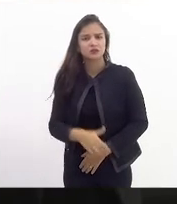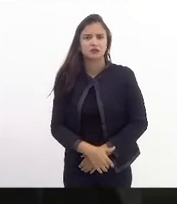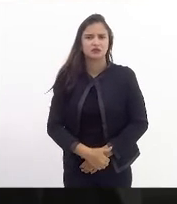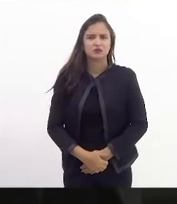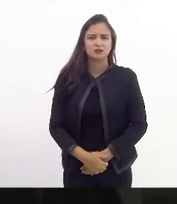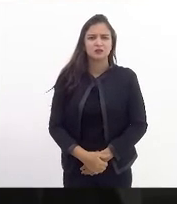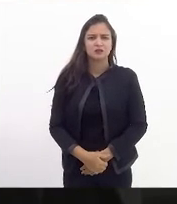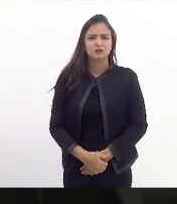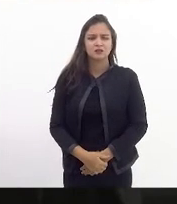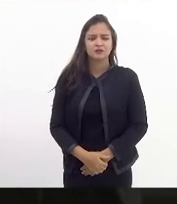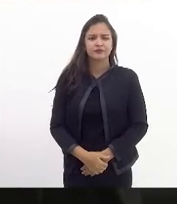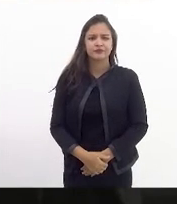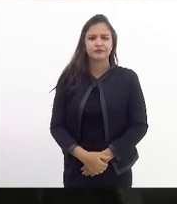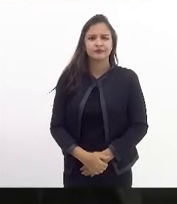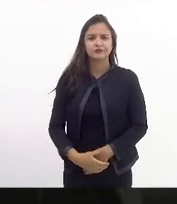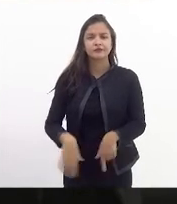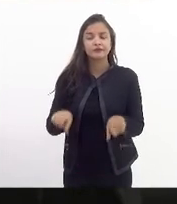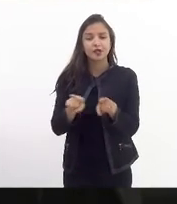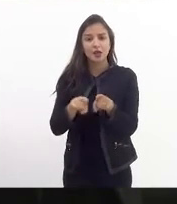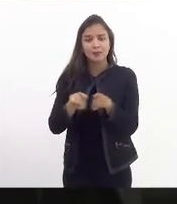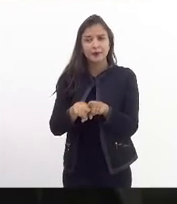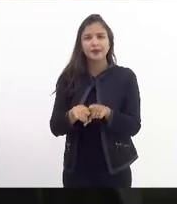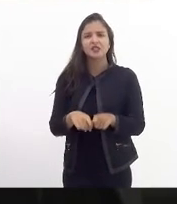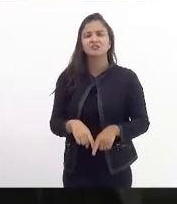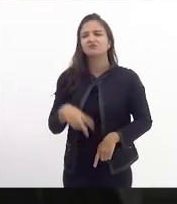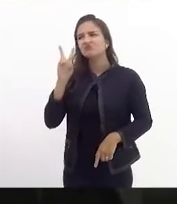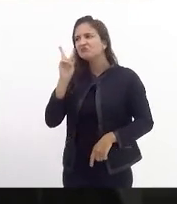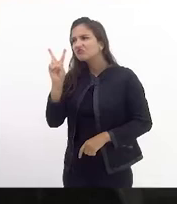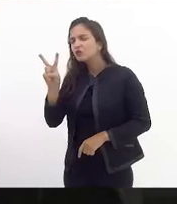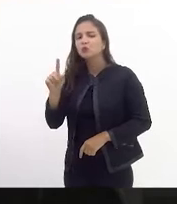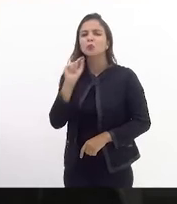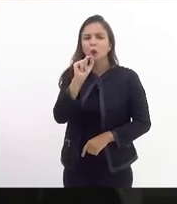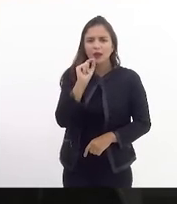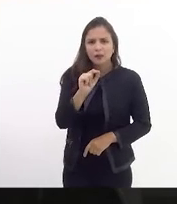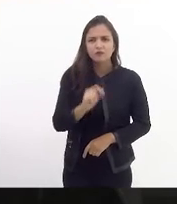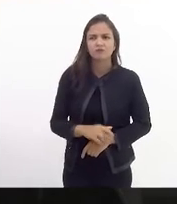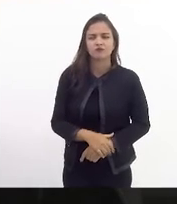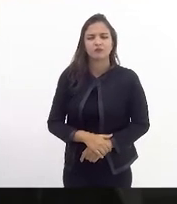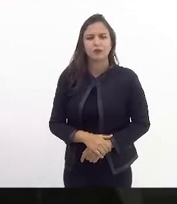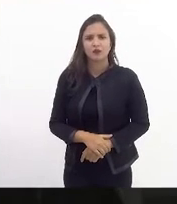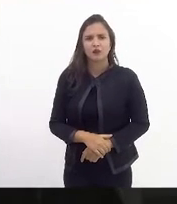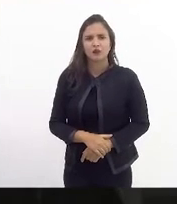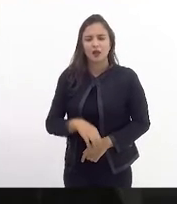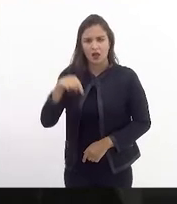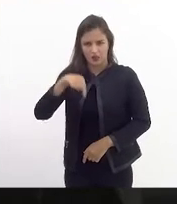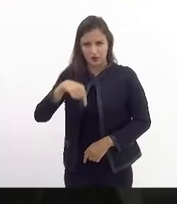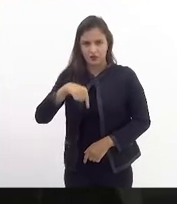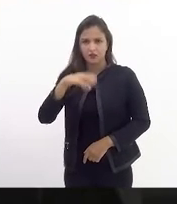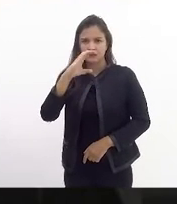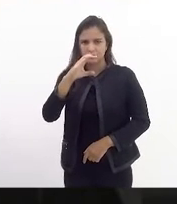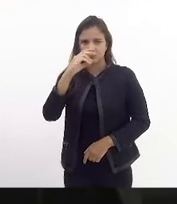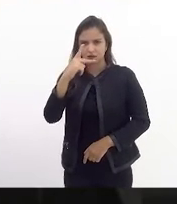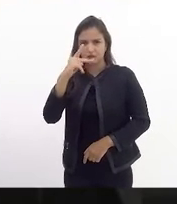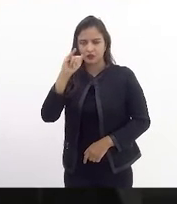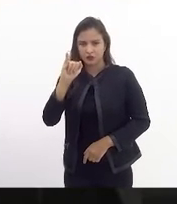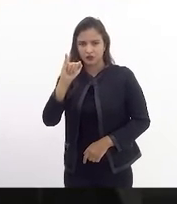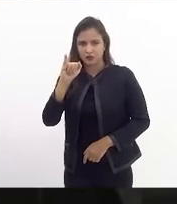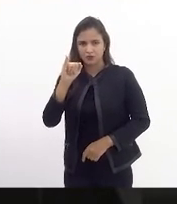De outro lado, a gente verifica que aqui na CPI dos